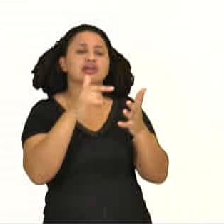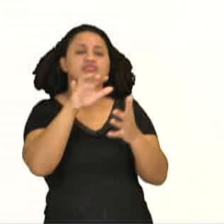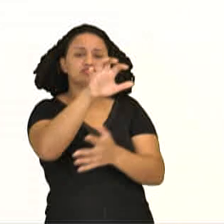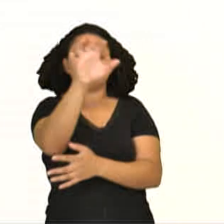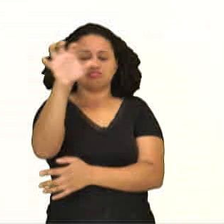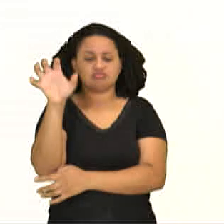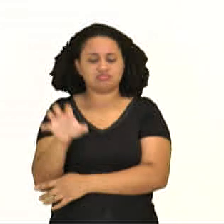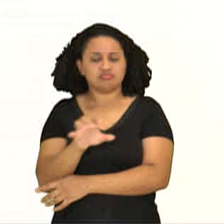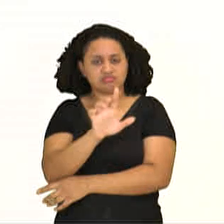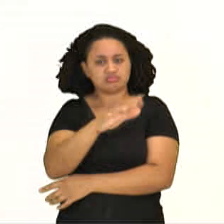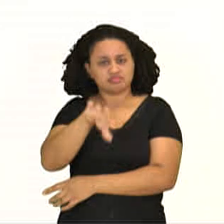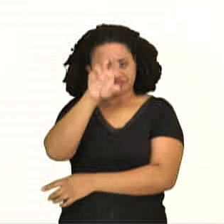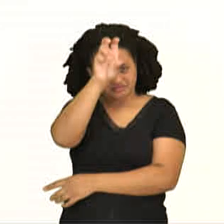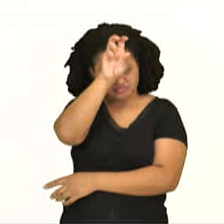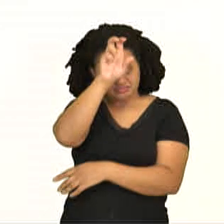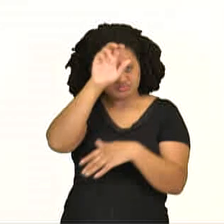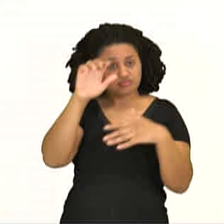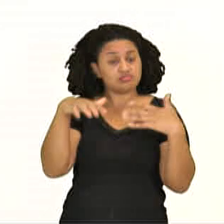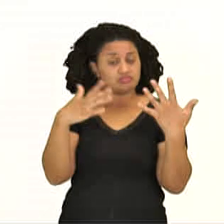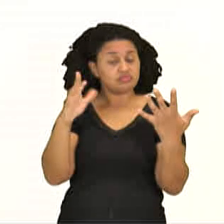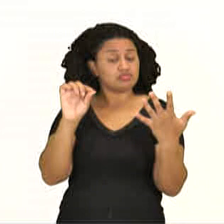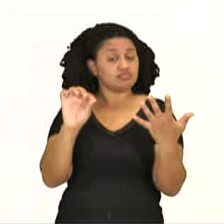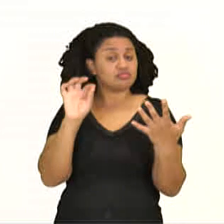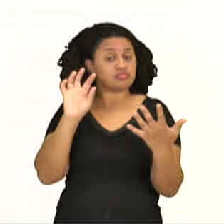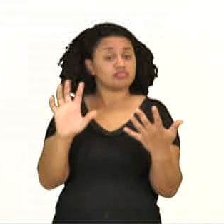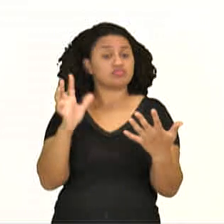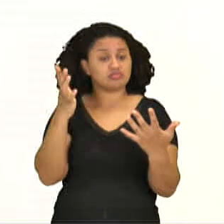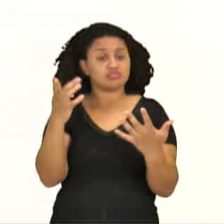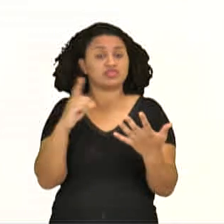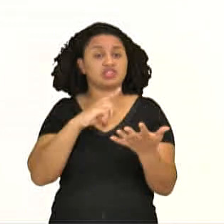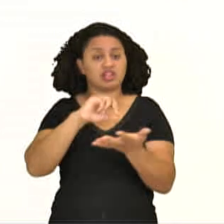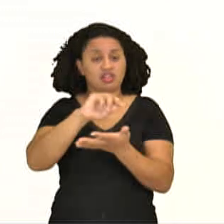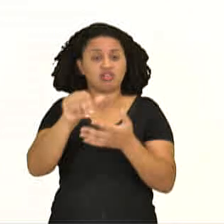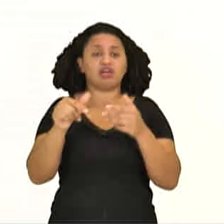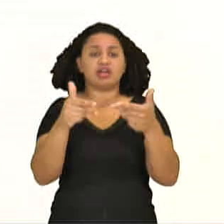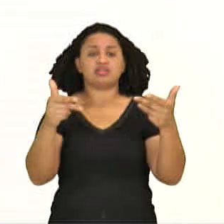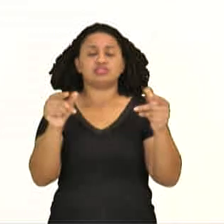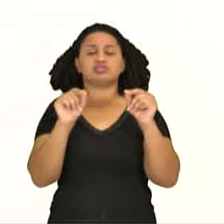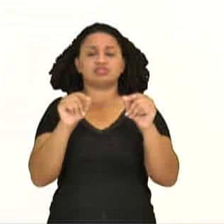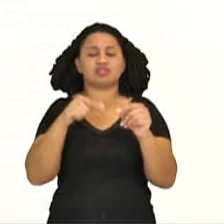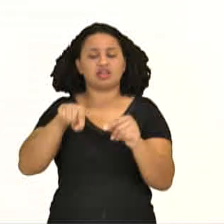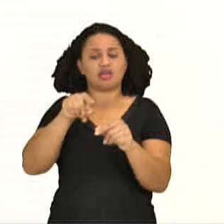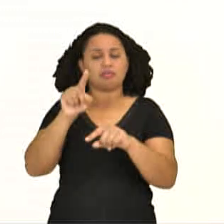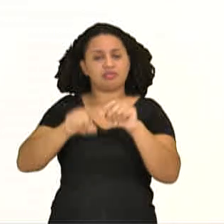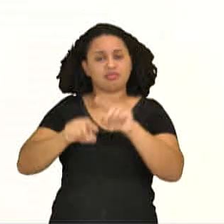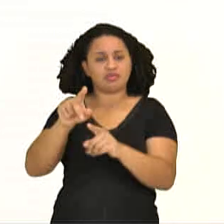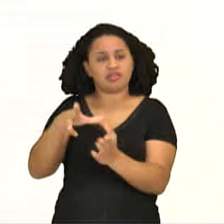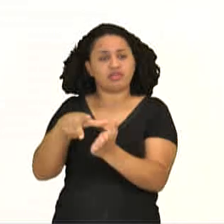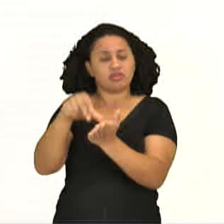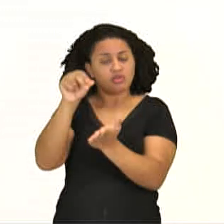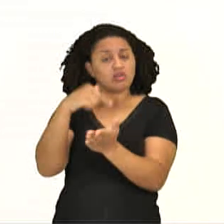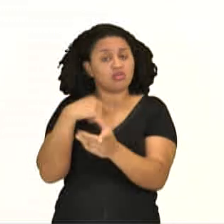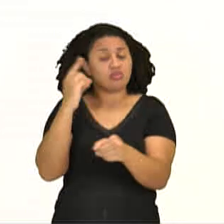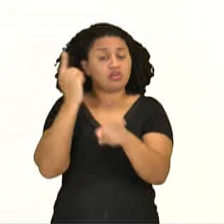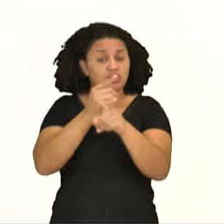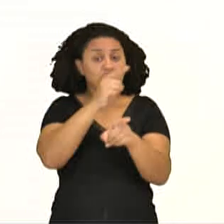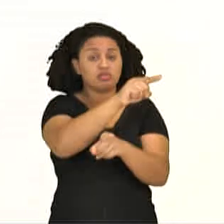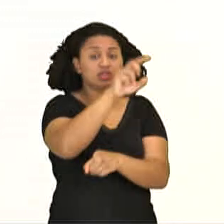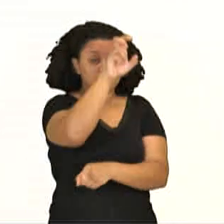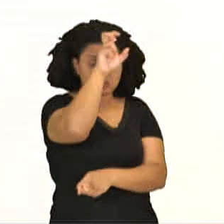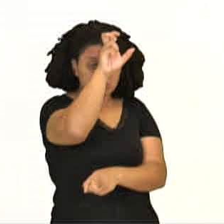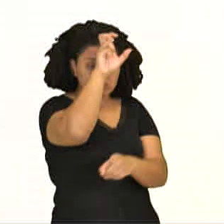questões também do Egito? Exatamente isso que acontece. Muitos artefatos cuxitas foram encontrados no Egito